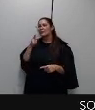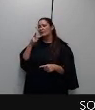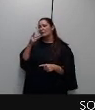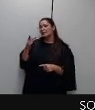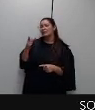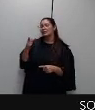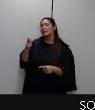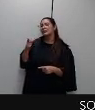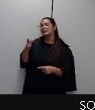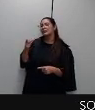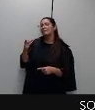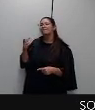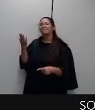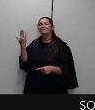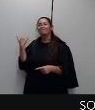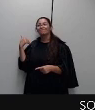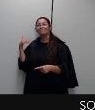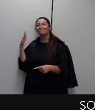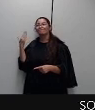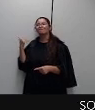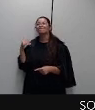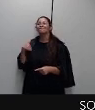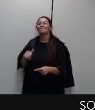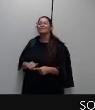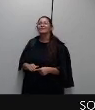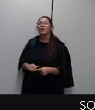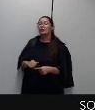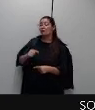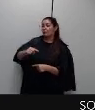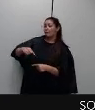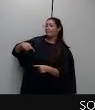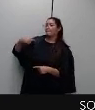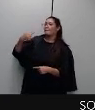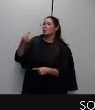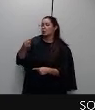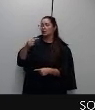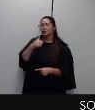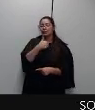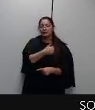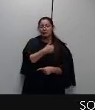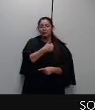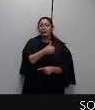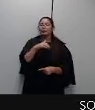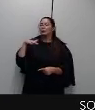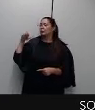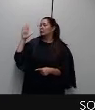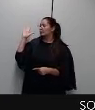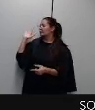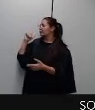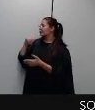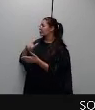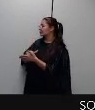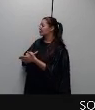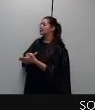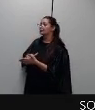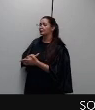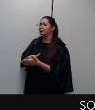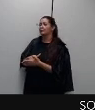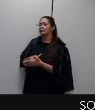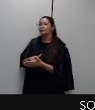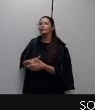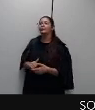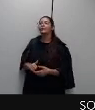antecipada eu vou vou pular aqui ele tem um do meu blog pode acompanhar nos Vista né